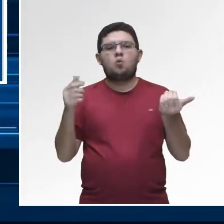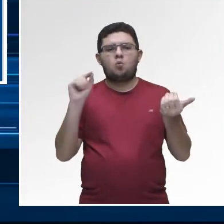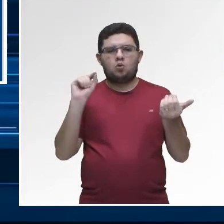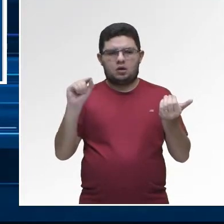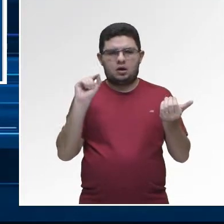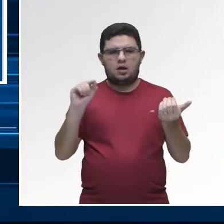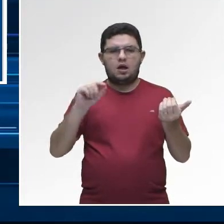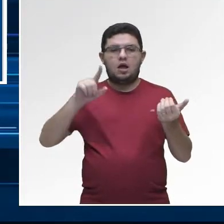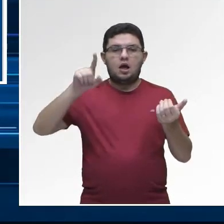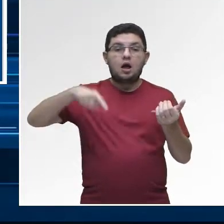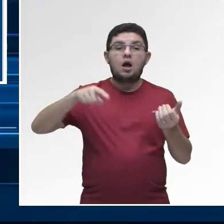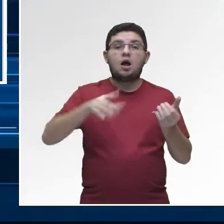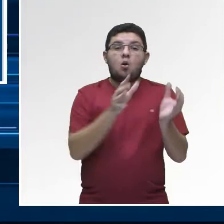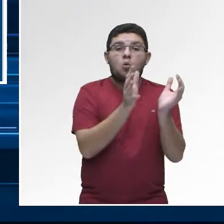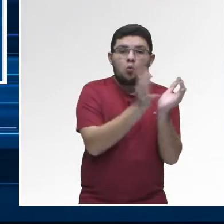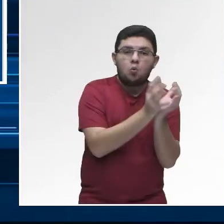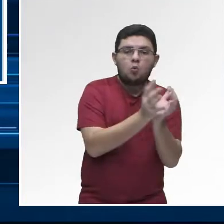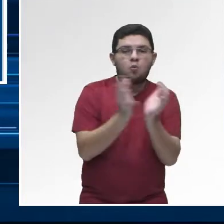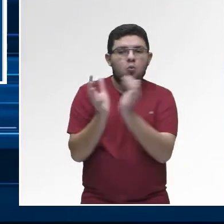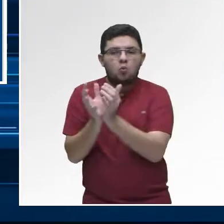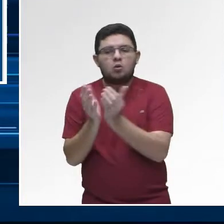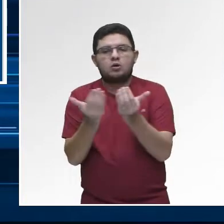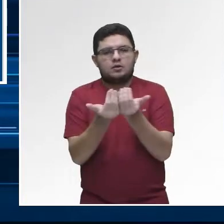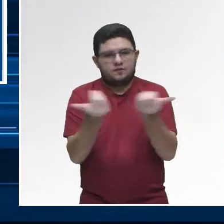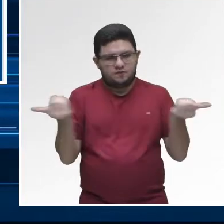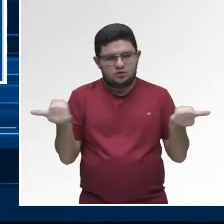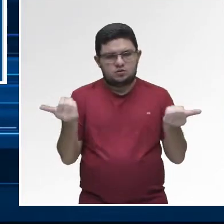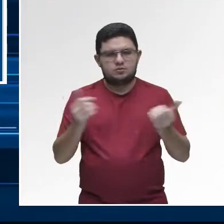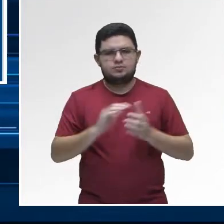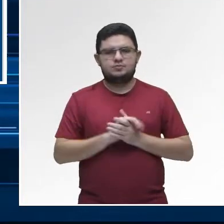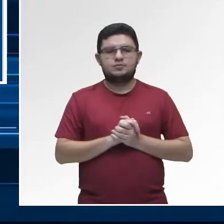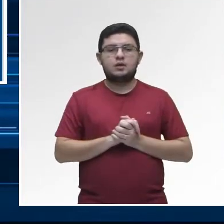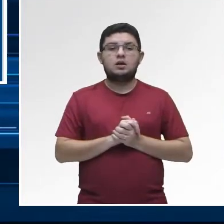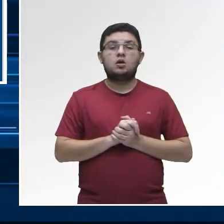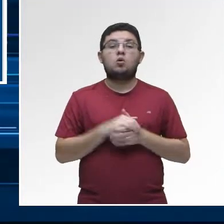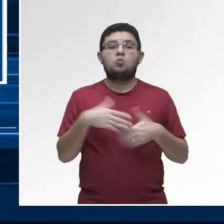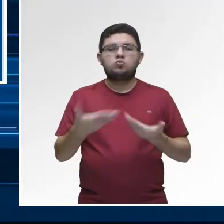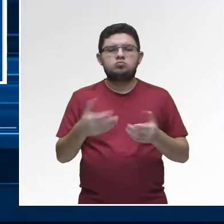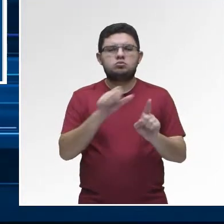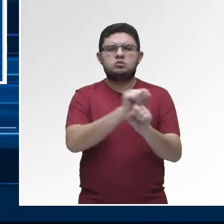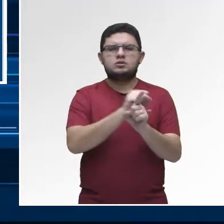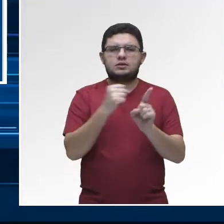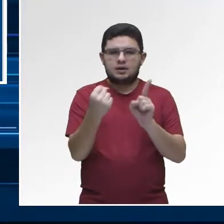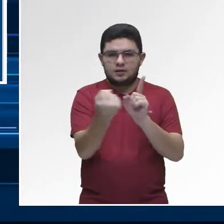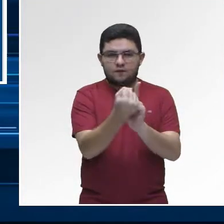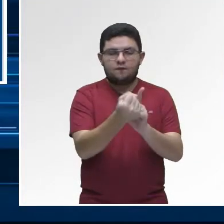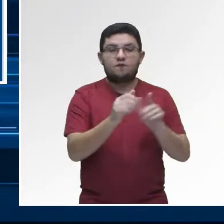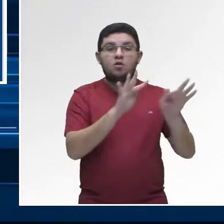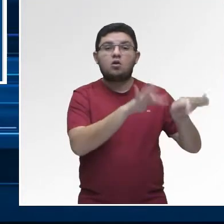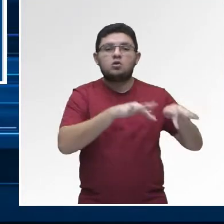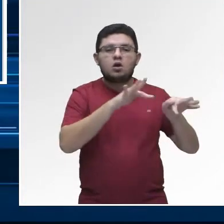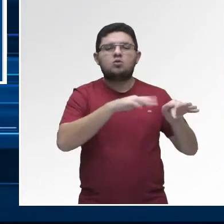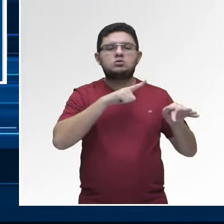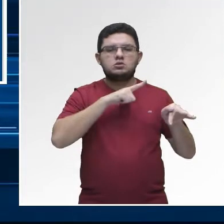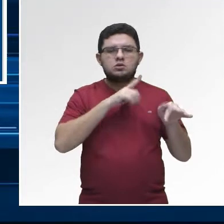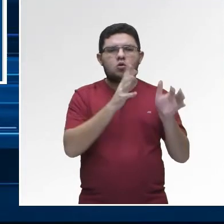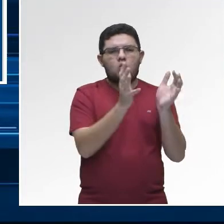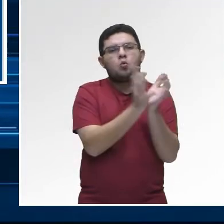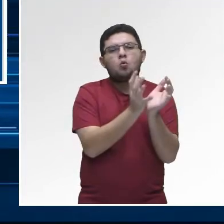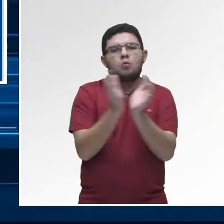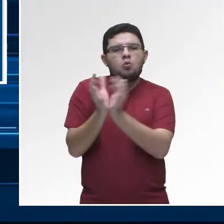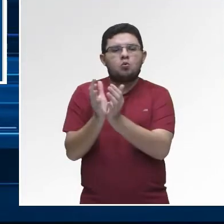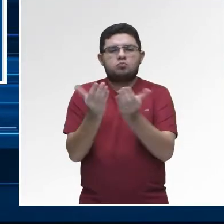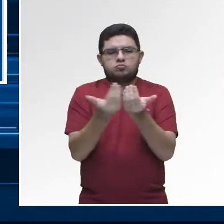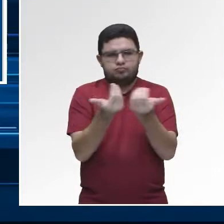ordens, ou grupos. Então, a sociedade feudal, ela estava dividida dessa maneira. Nós falamos